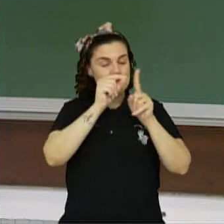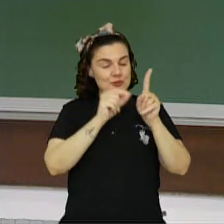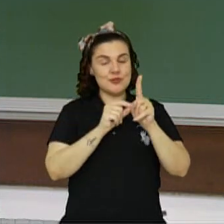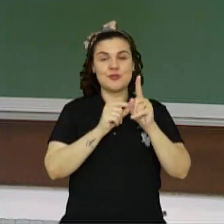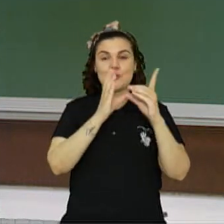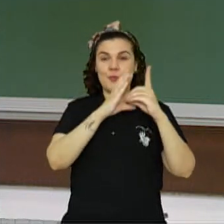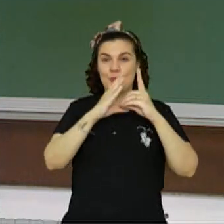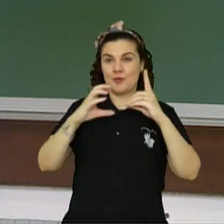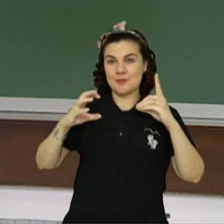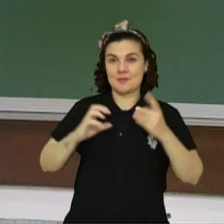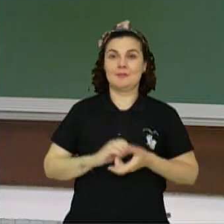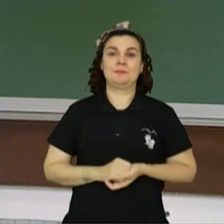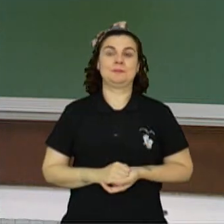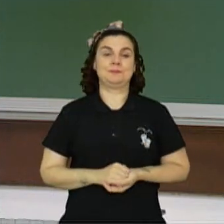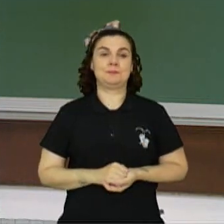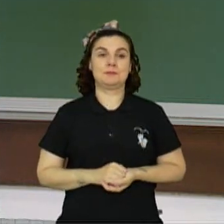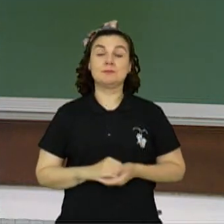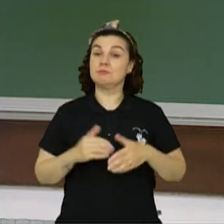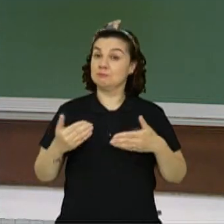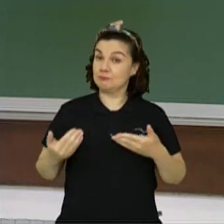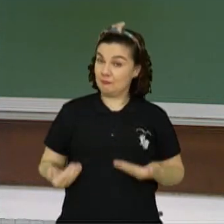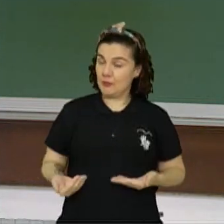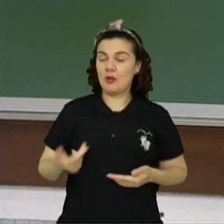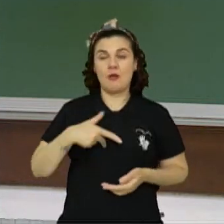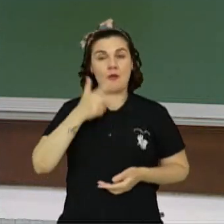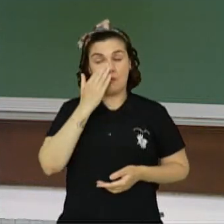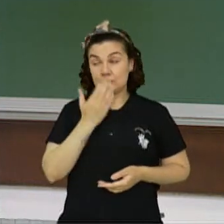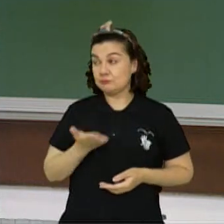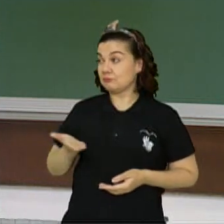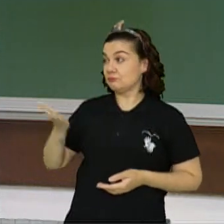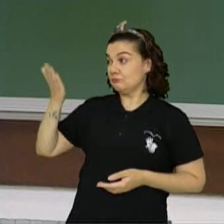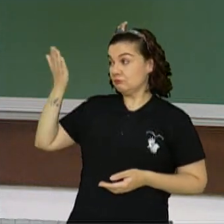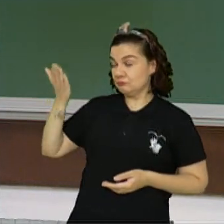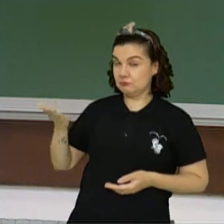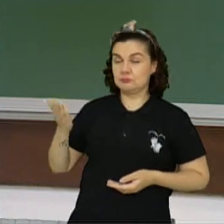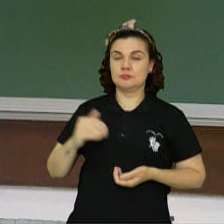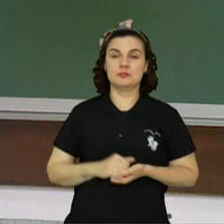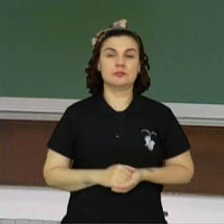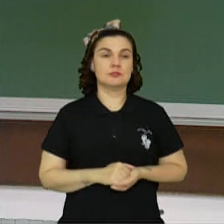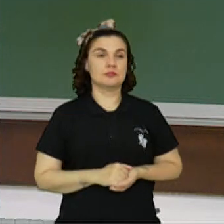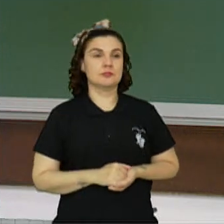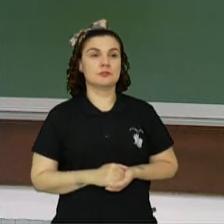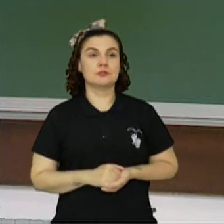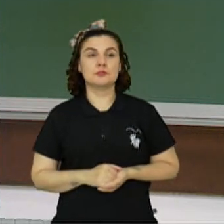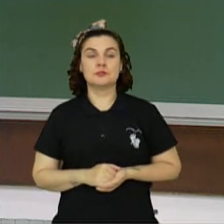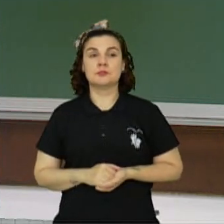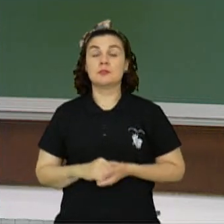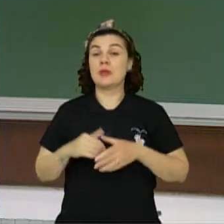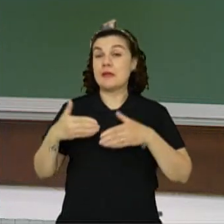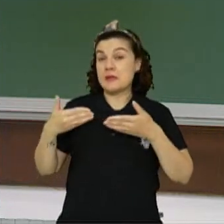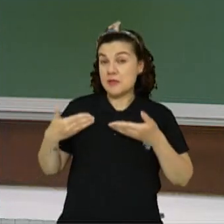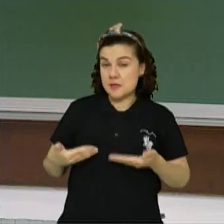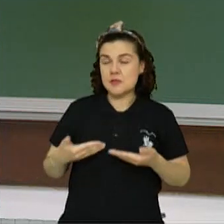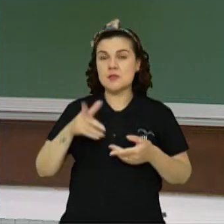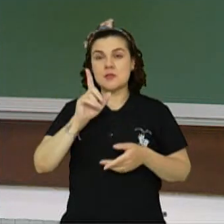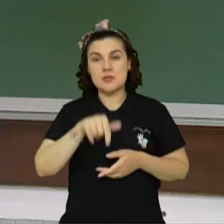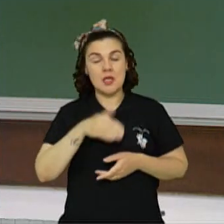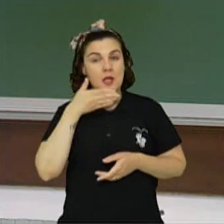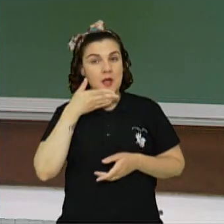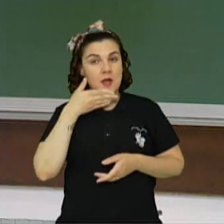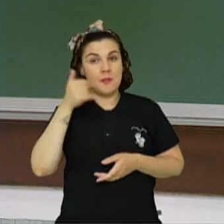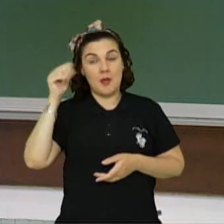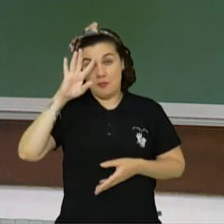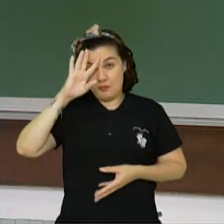densidade. Bom, pessoal, eu acho que essas grandezas físicas, esses comportamentos físicos, eles são